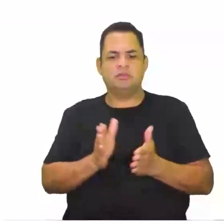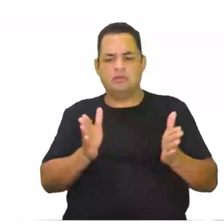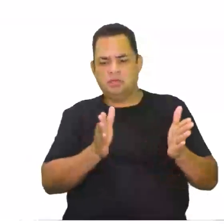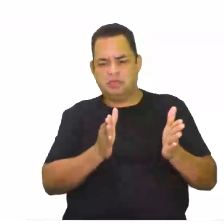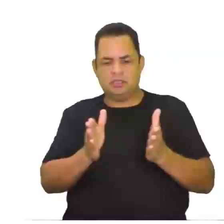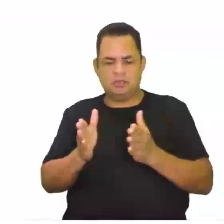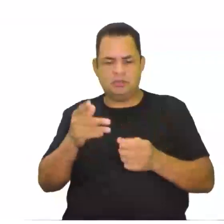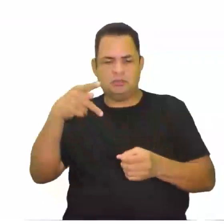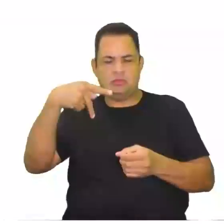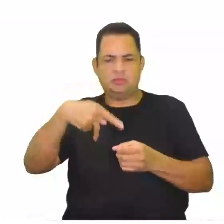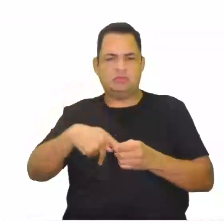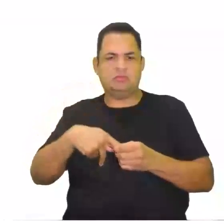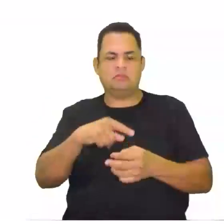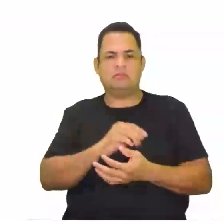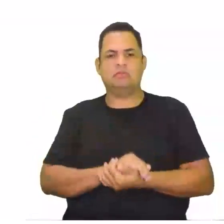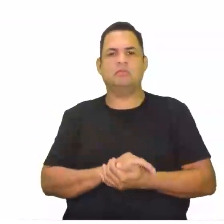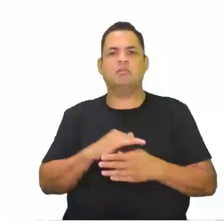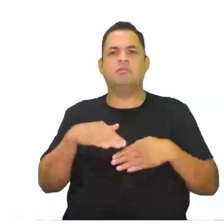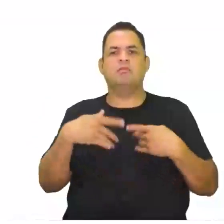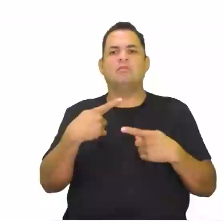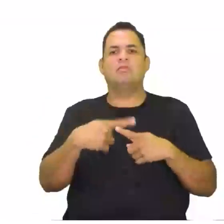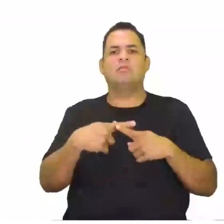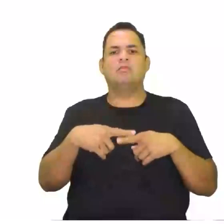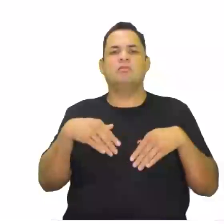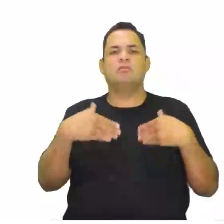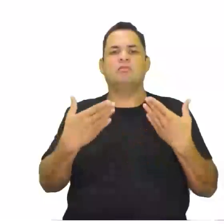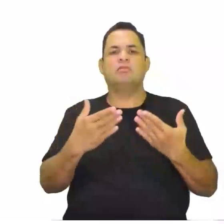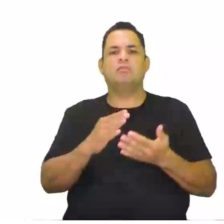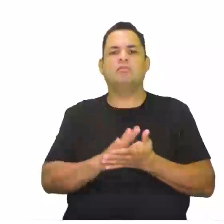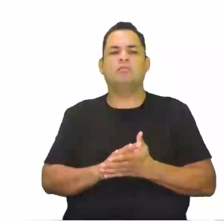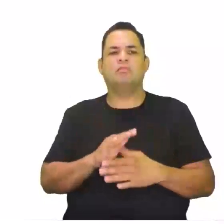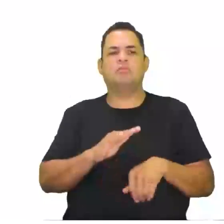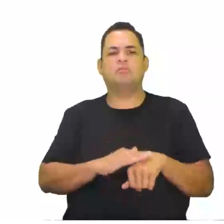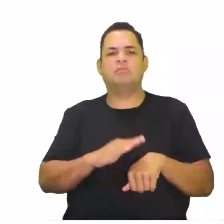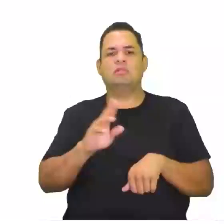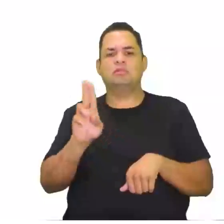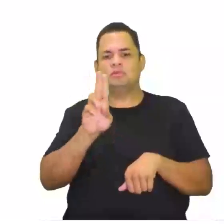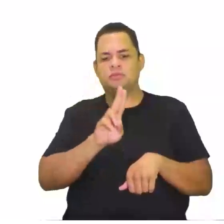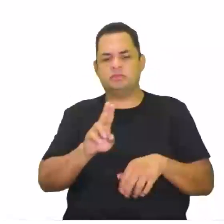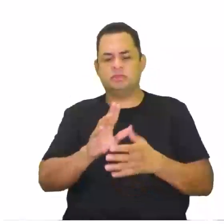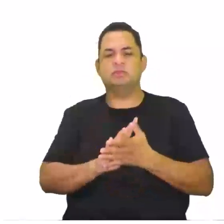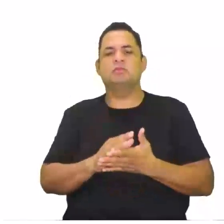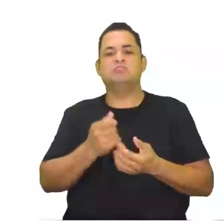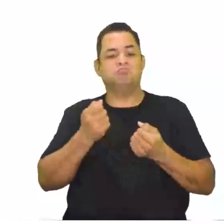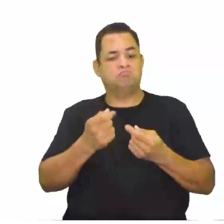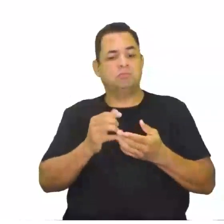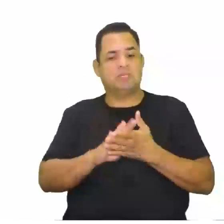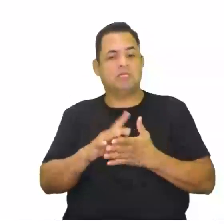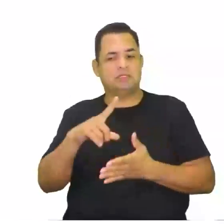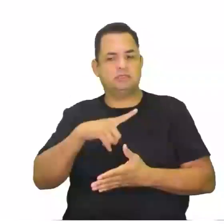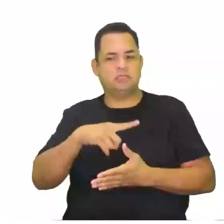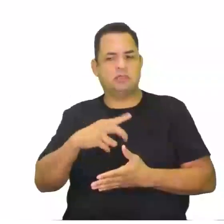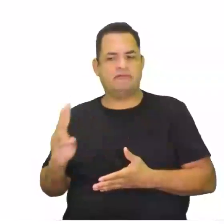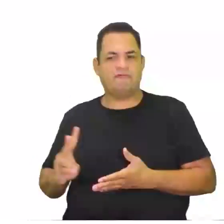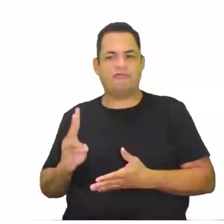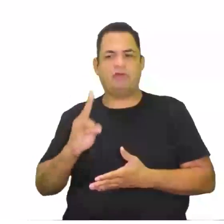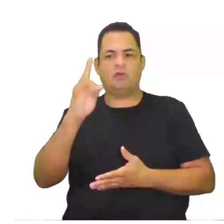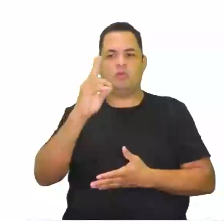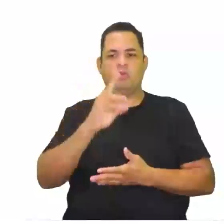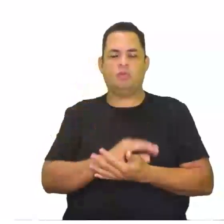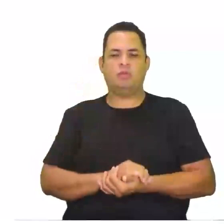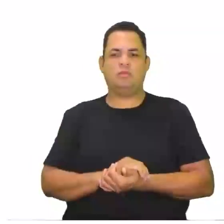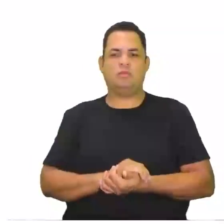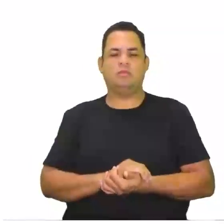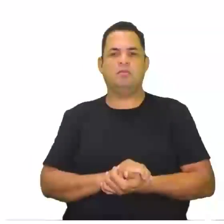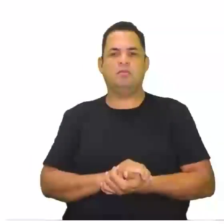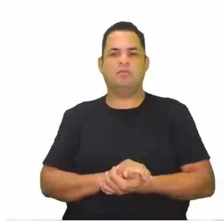do Petróleo. Até porque, quanto mais a gente consome, mais ele se valoriza, né? Letra E fala da diminuição